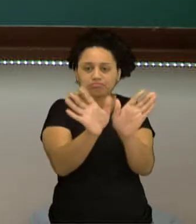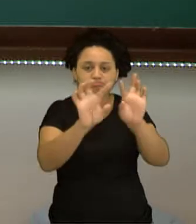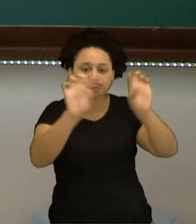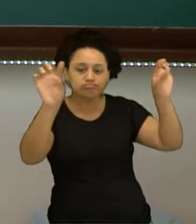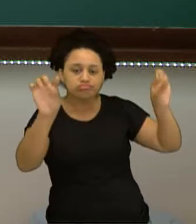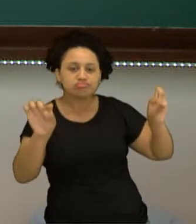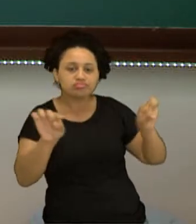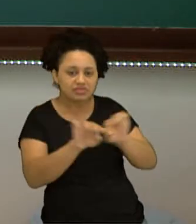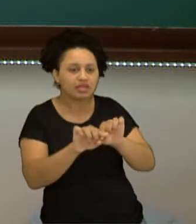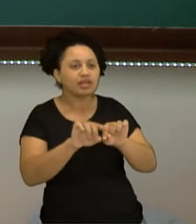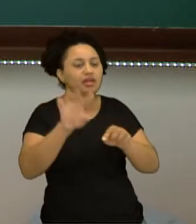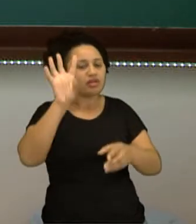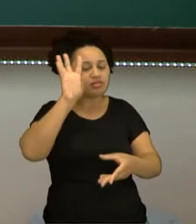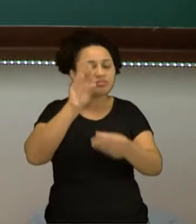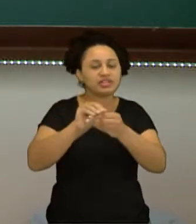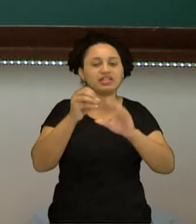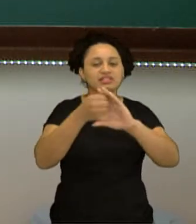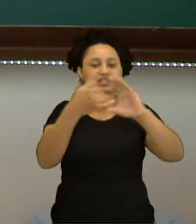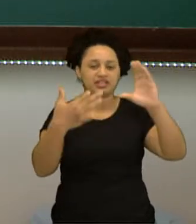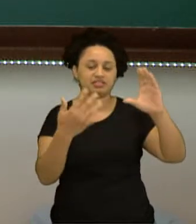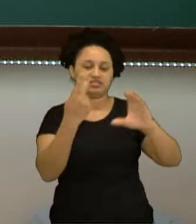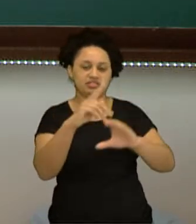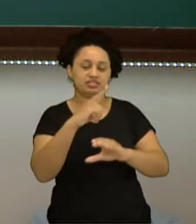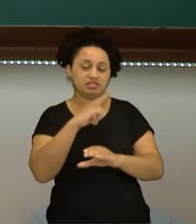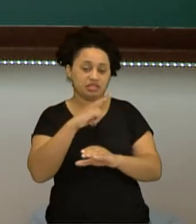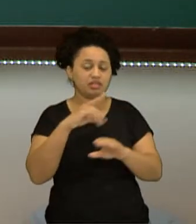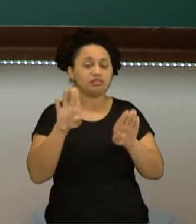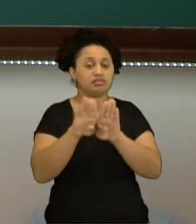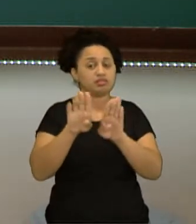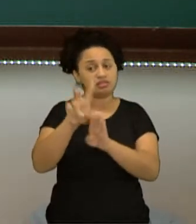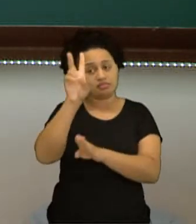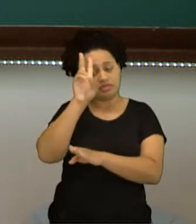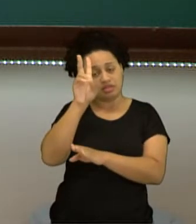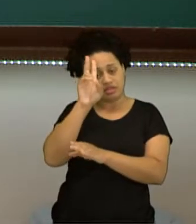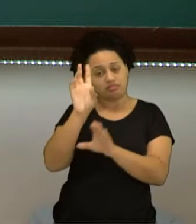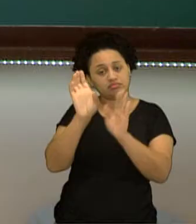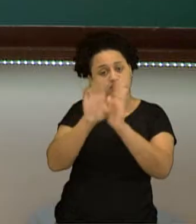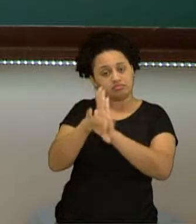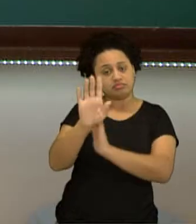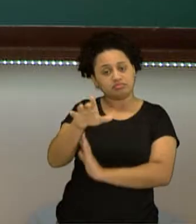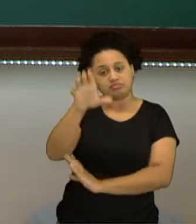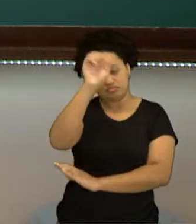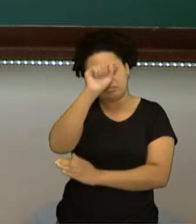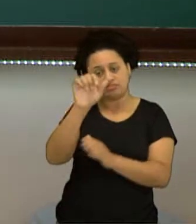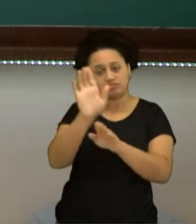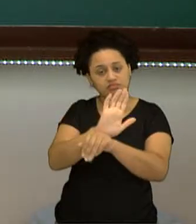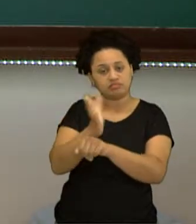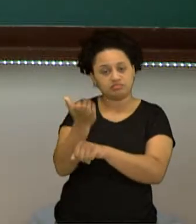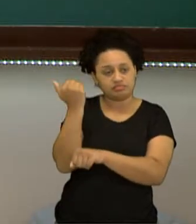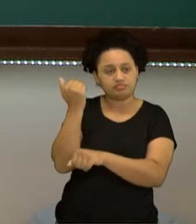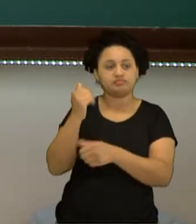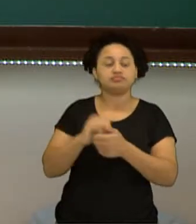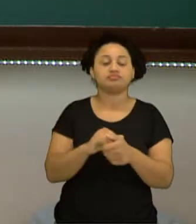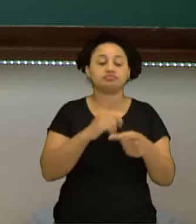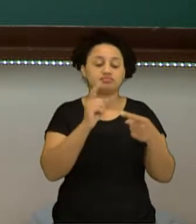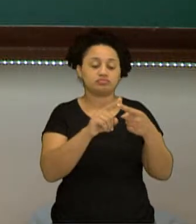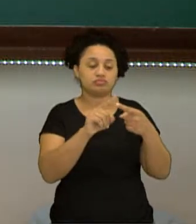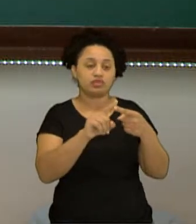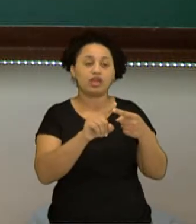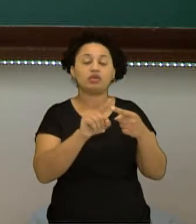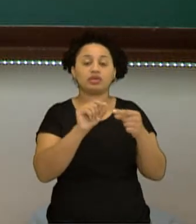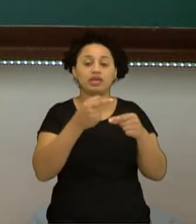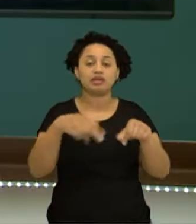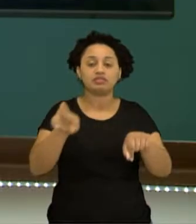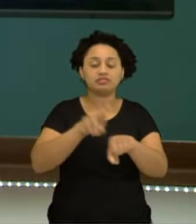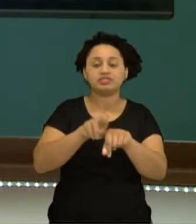dele e também relembrar os conceitos que a gente já trabalhou nos vídeos anteriores, né? Então nós vamos revisar os conceitos fundamentais